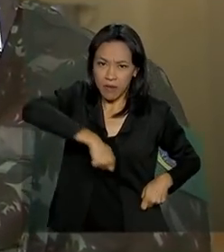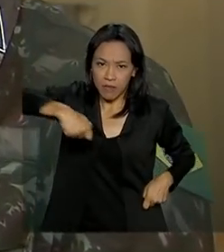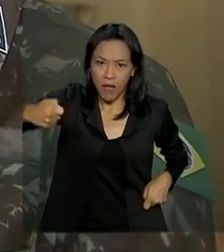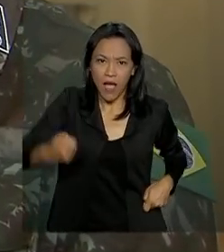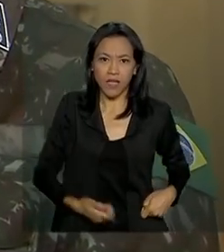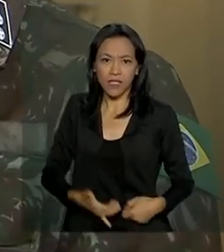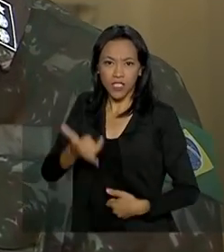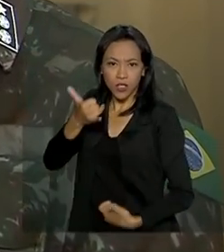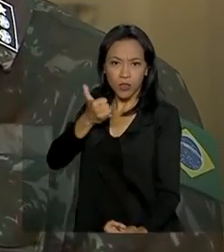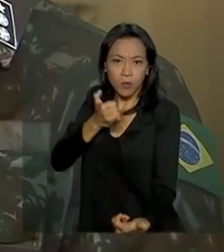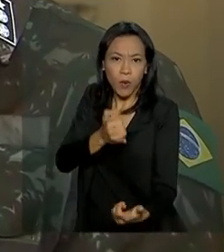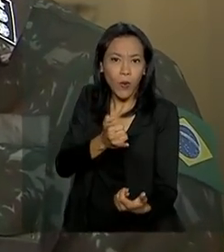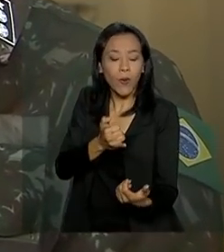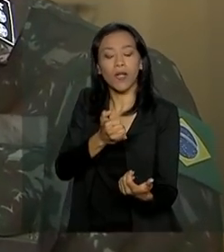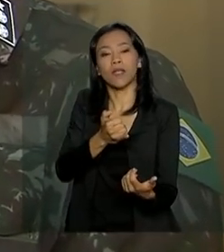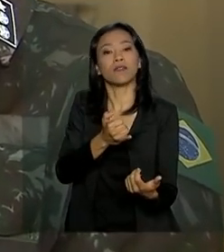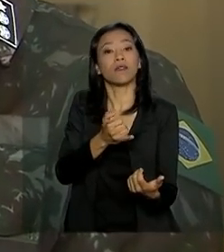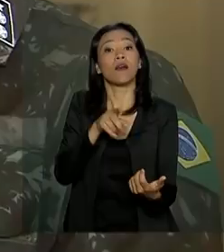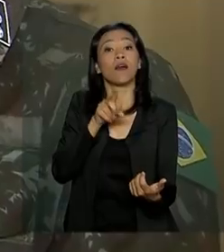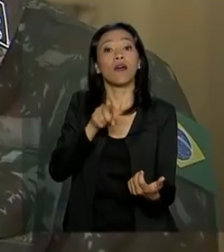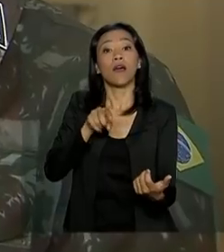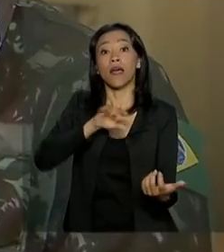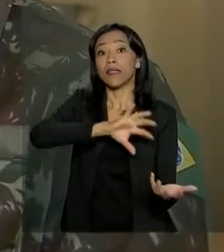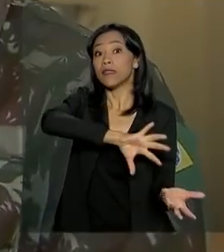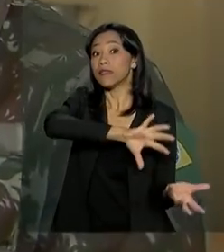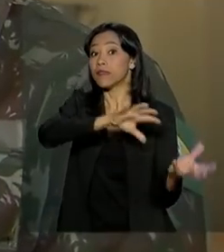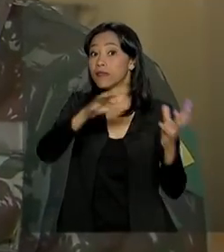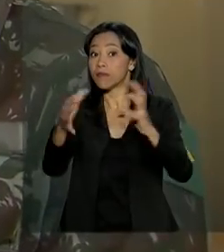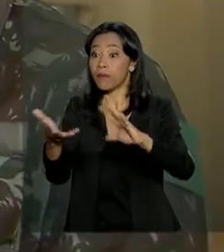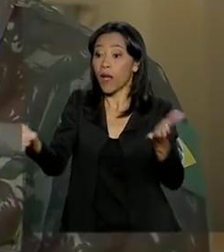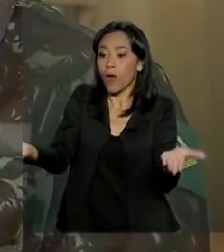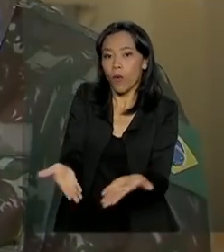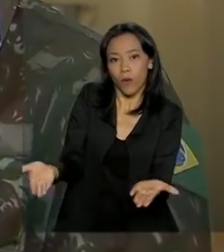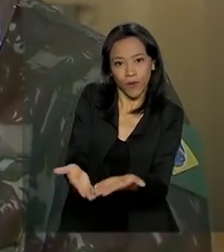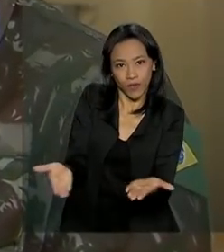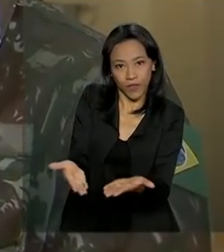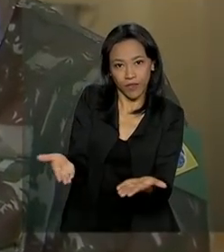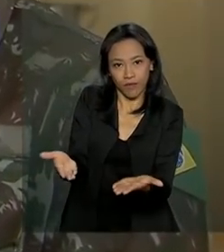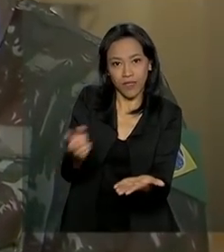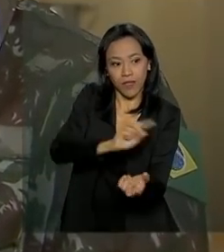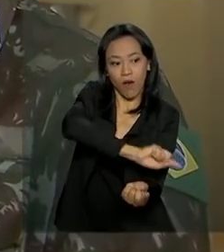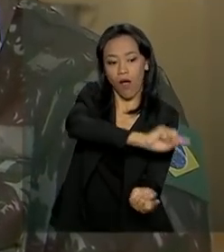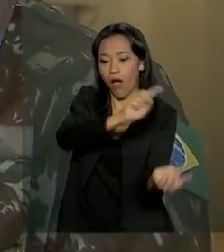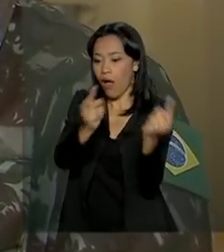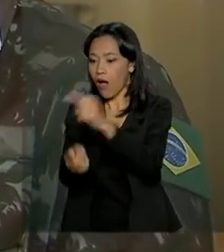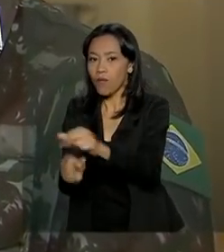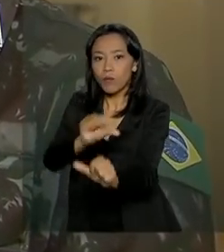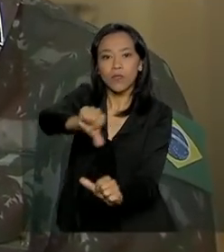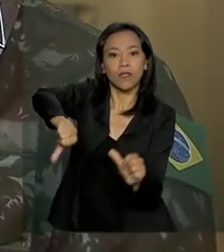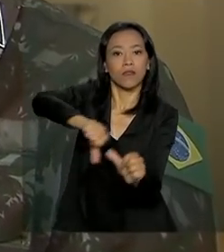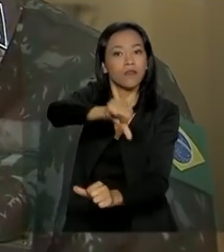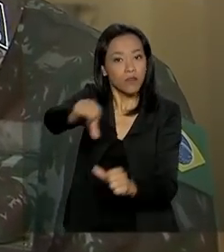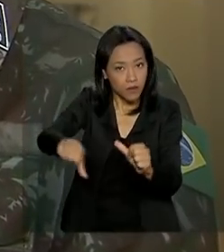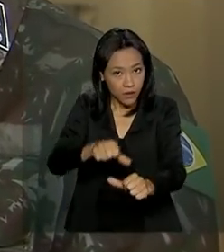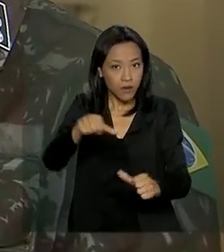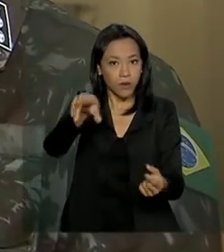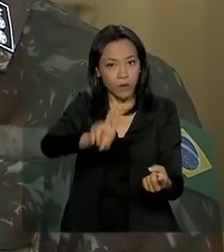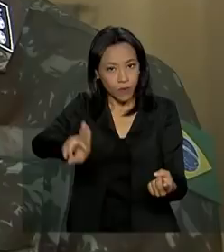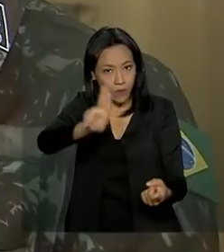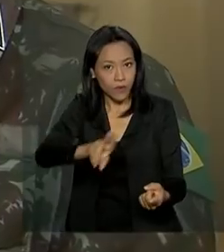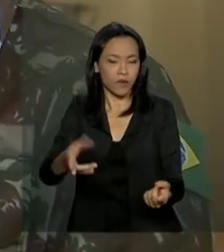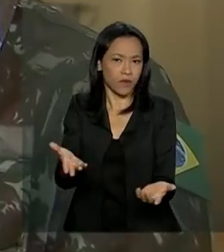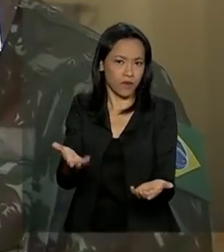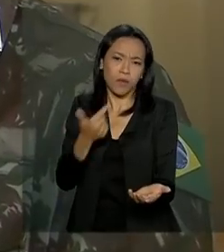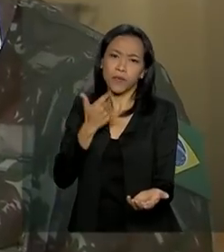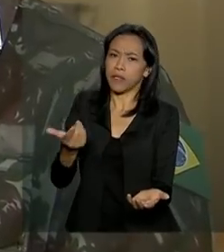pistola de um tiro, para a tropa atual. Então, se observa na formatura do regimento frações que foram